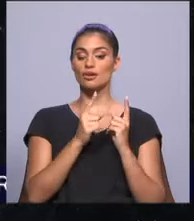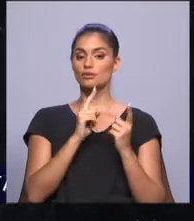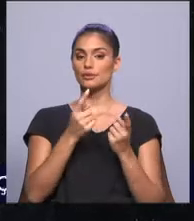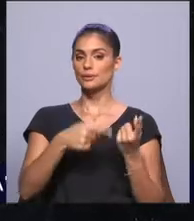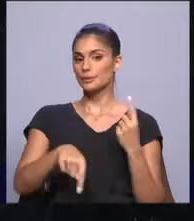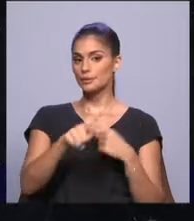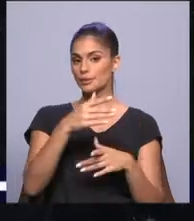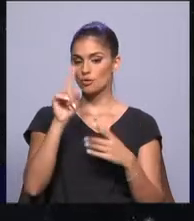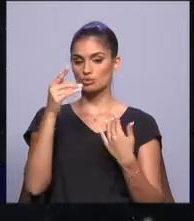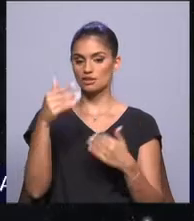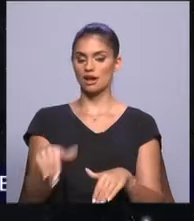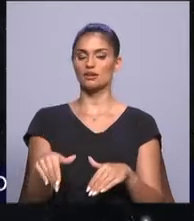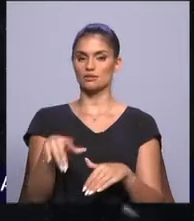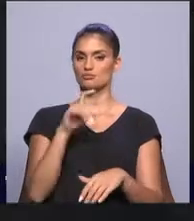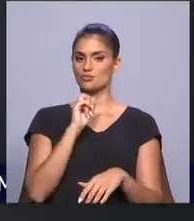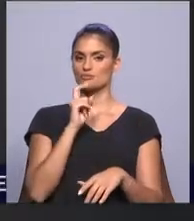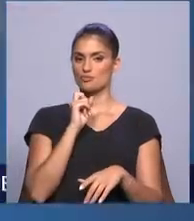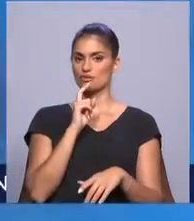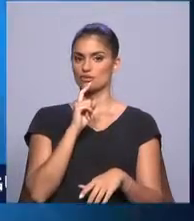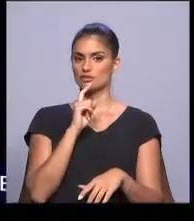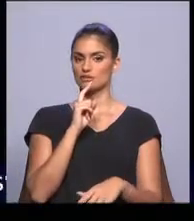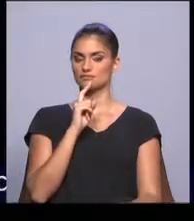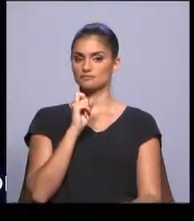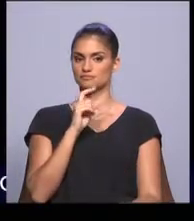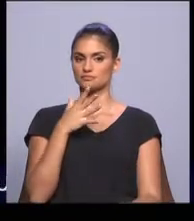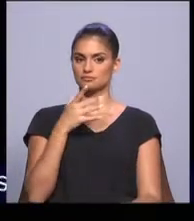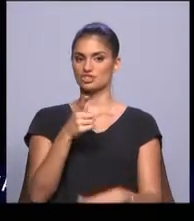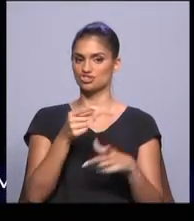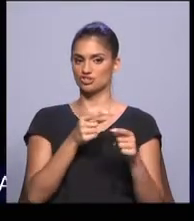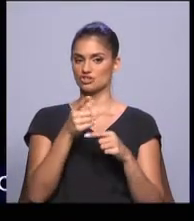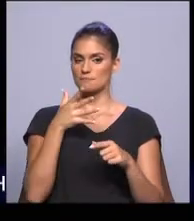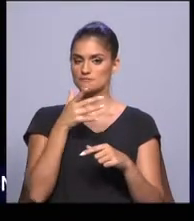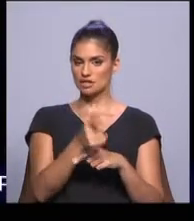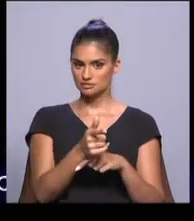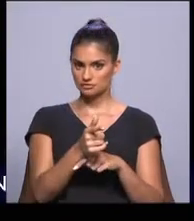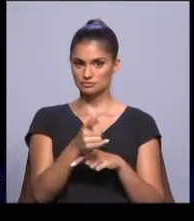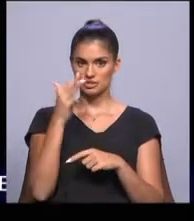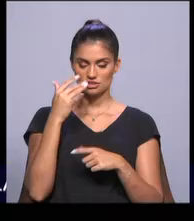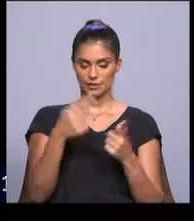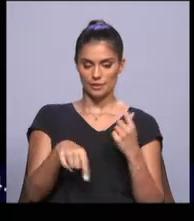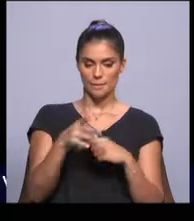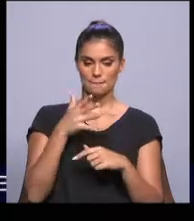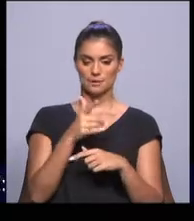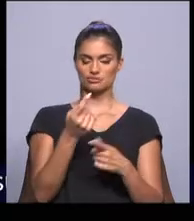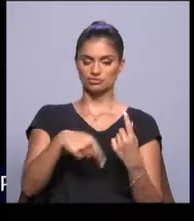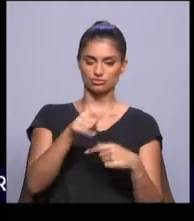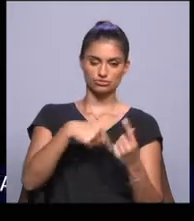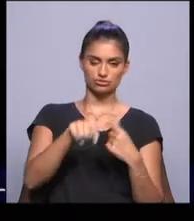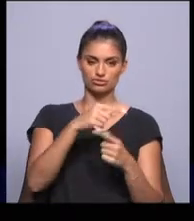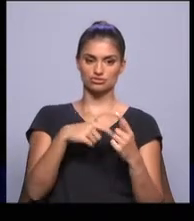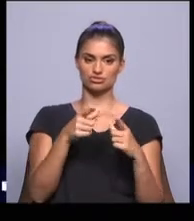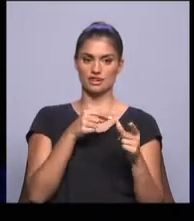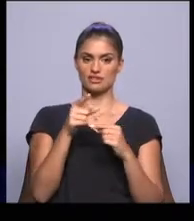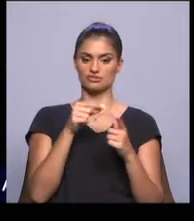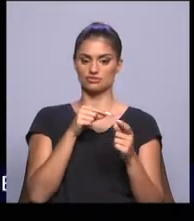vida curta podem capturar cerca de 1000 estrelas. Portanto, imagina dentro daquele disco 1000 estrelas a girarem a